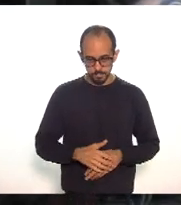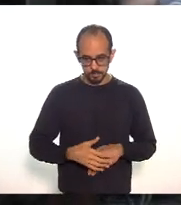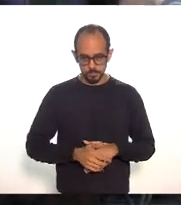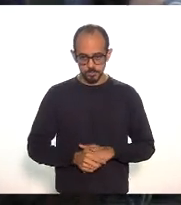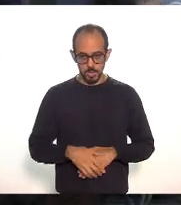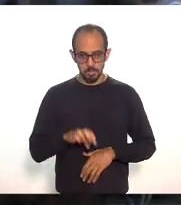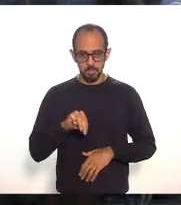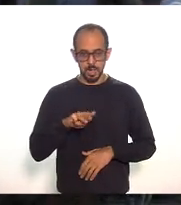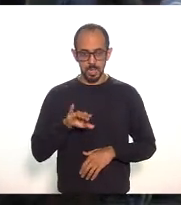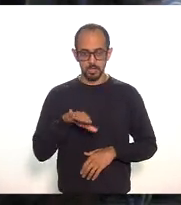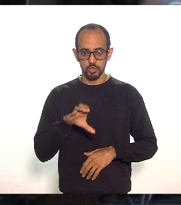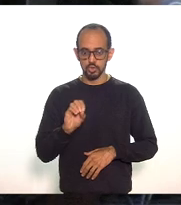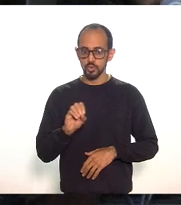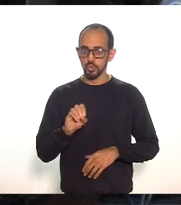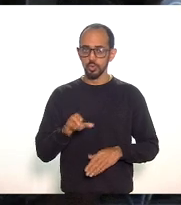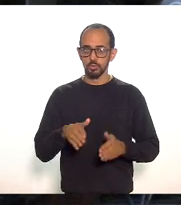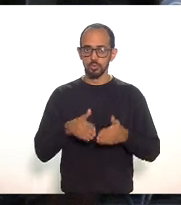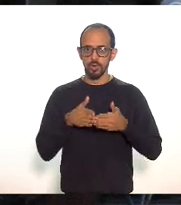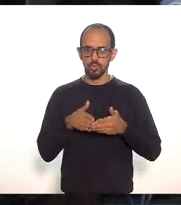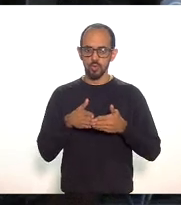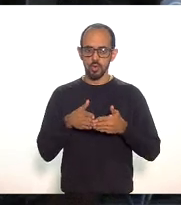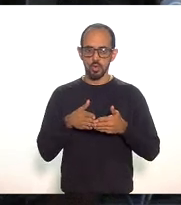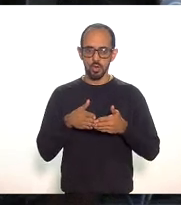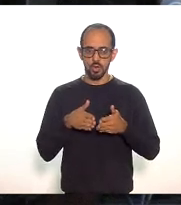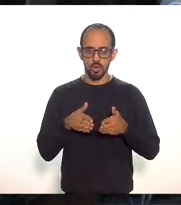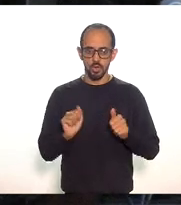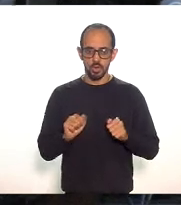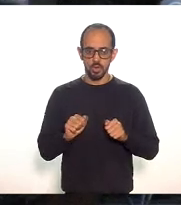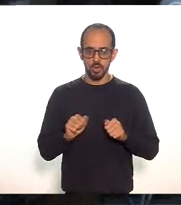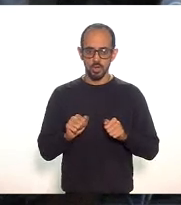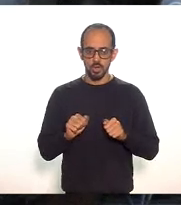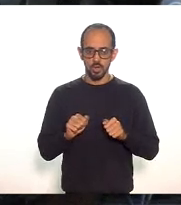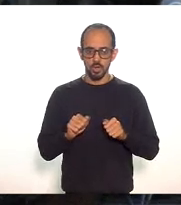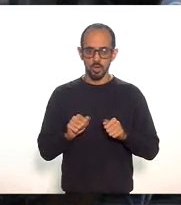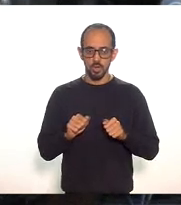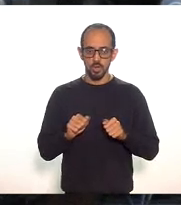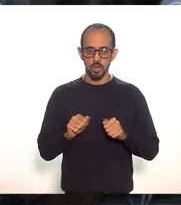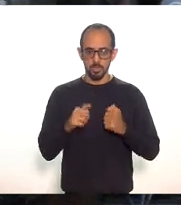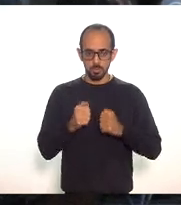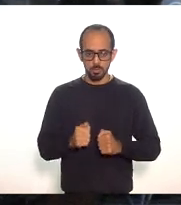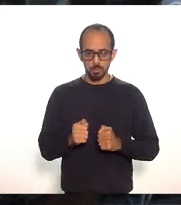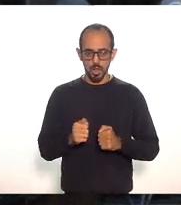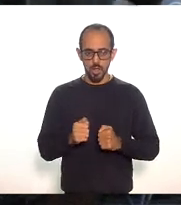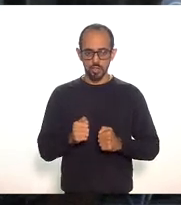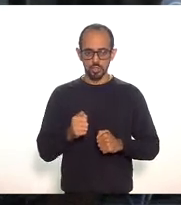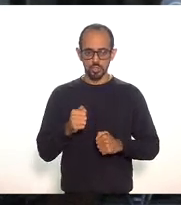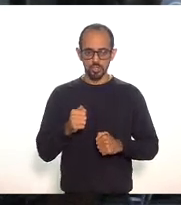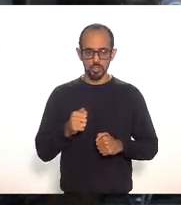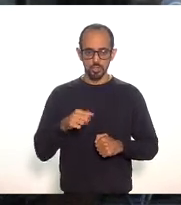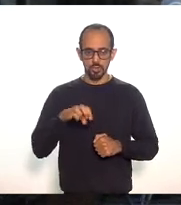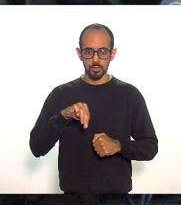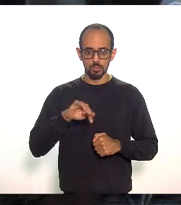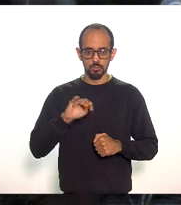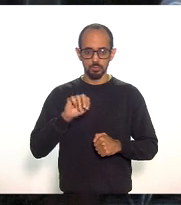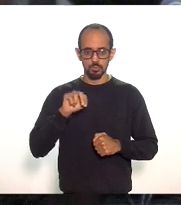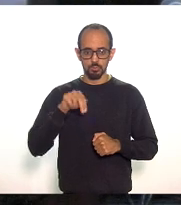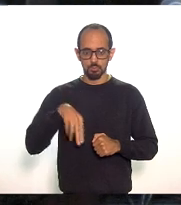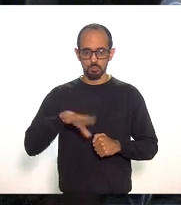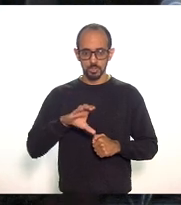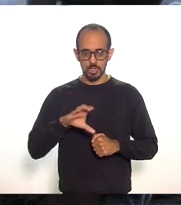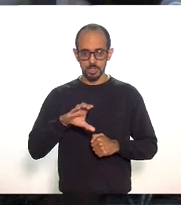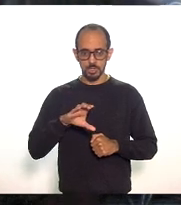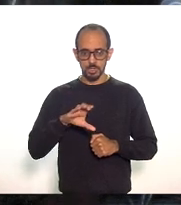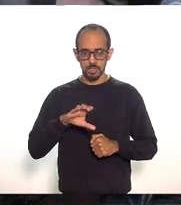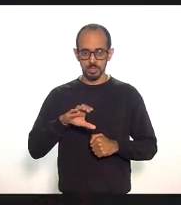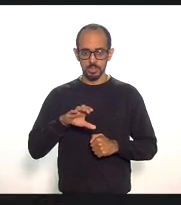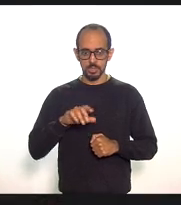Márcio. Passa para o Mink, vê se ele pode emitir o parecer. Fala aí agora,